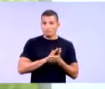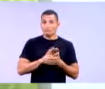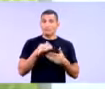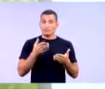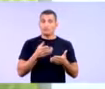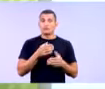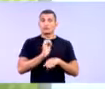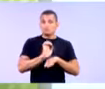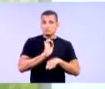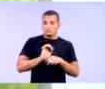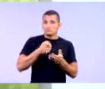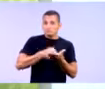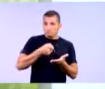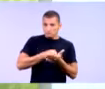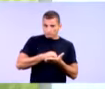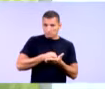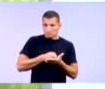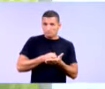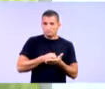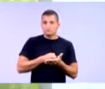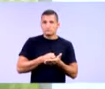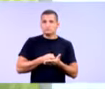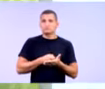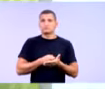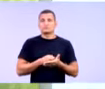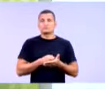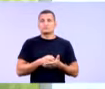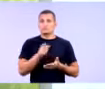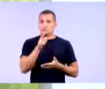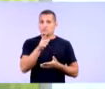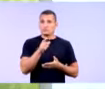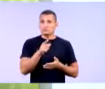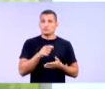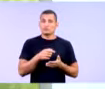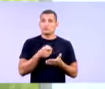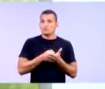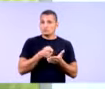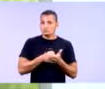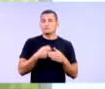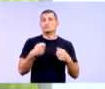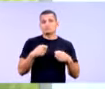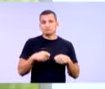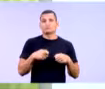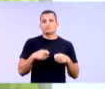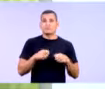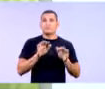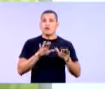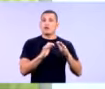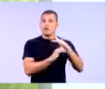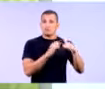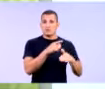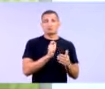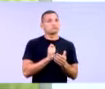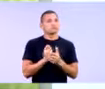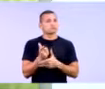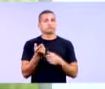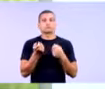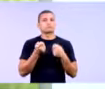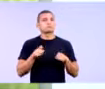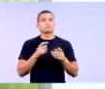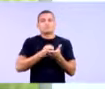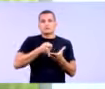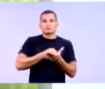estágio obrigatório, no componente curricular obrigatório, você obrigatoriamente tem que fazer, mas a empresa, ela não te remunera por